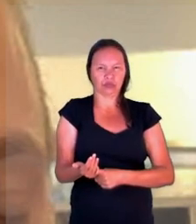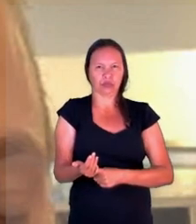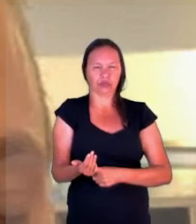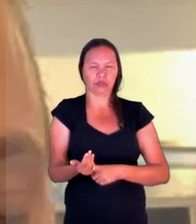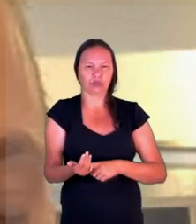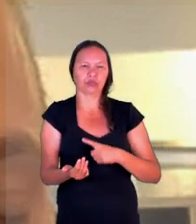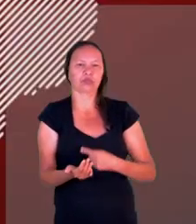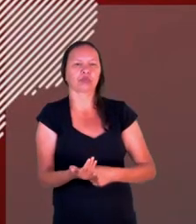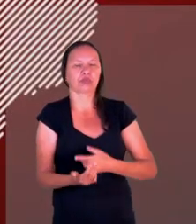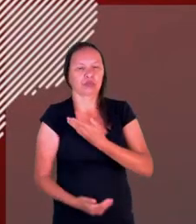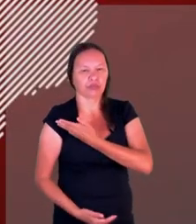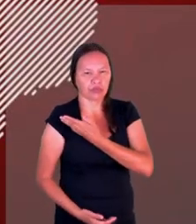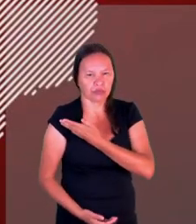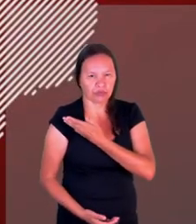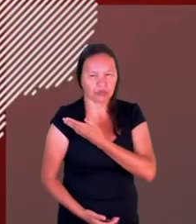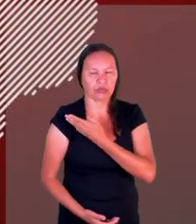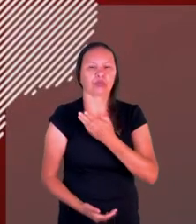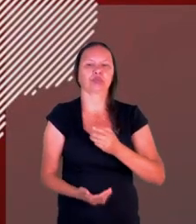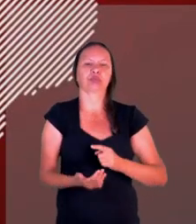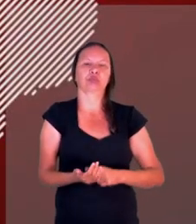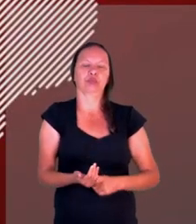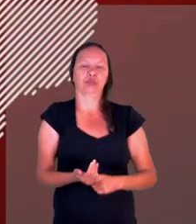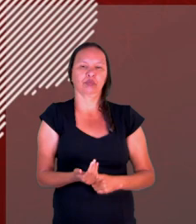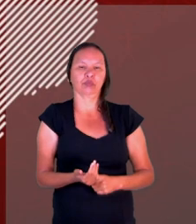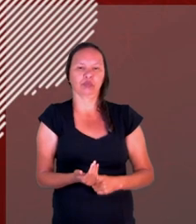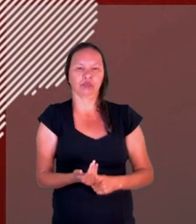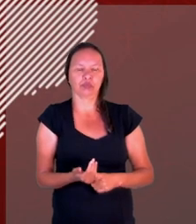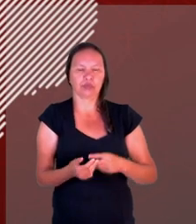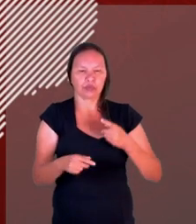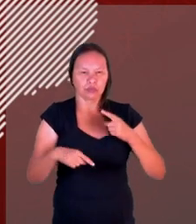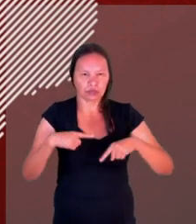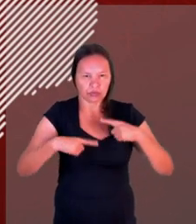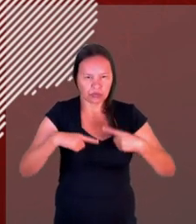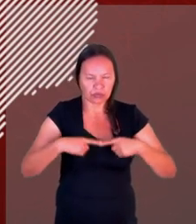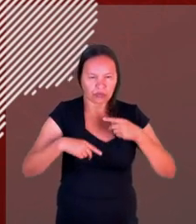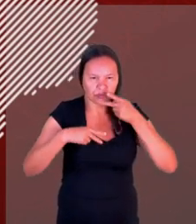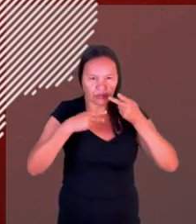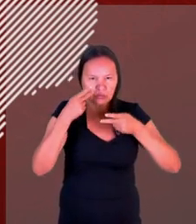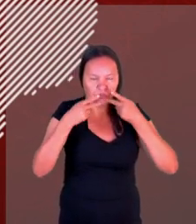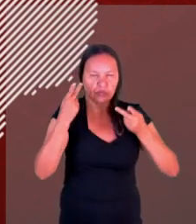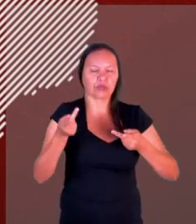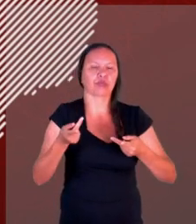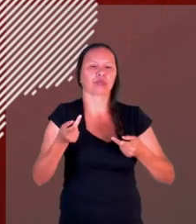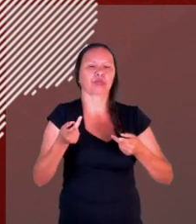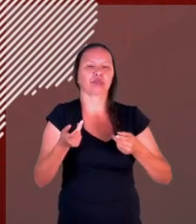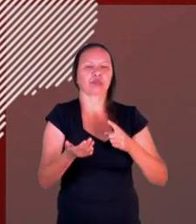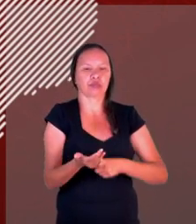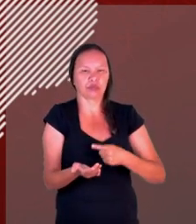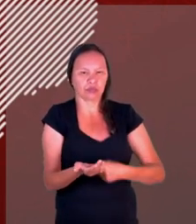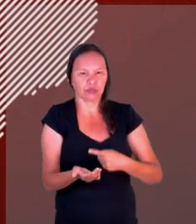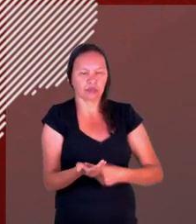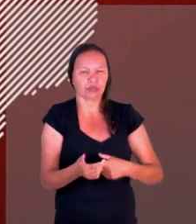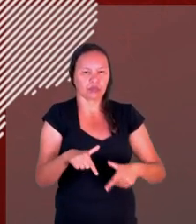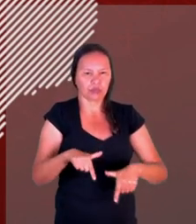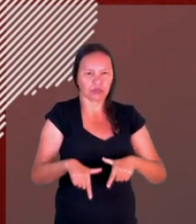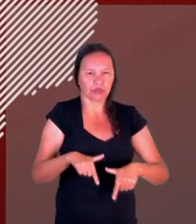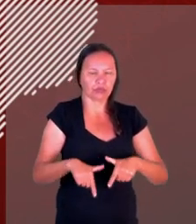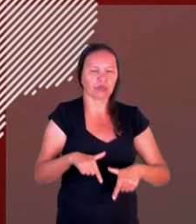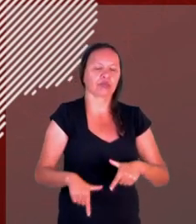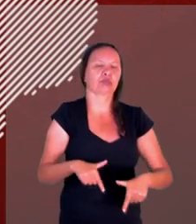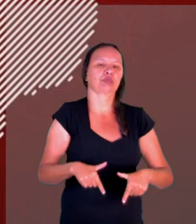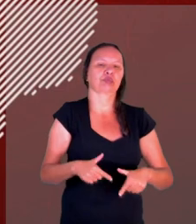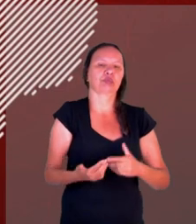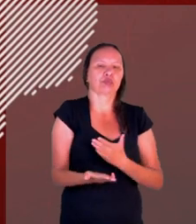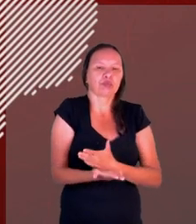tem colegas também que com quem a gente conversa que quando você tem o acordo aí que o trabalho começa né porque acho que acompanhar a execução de